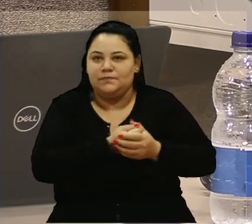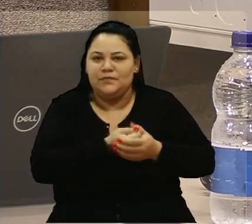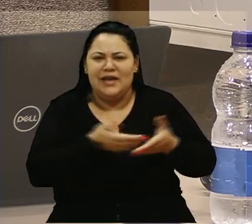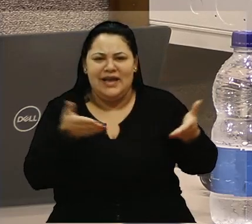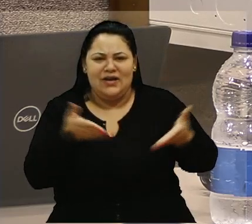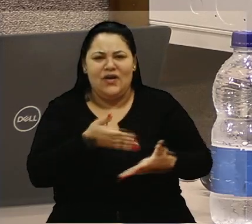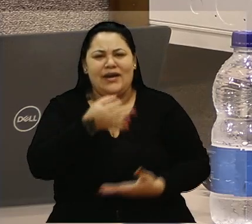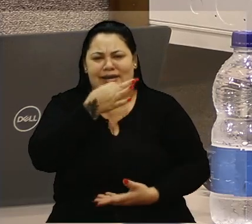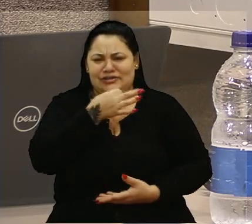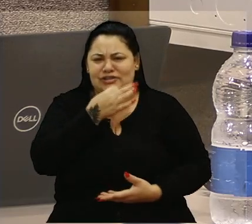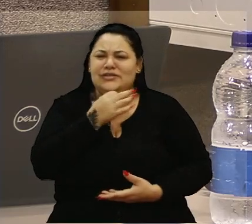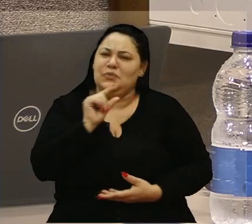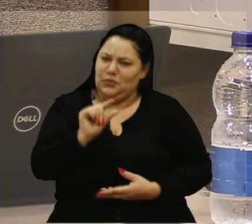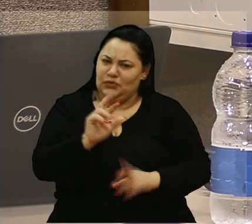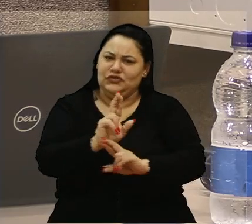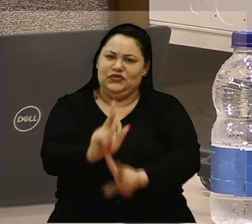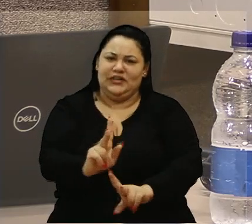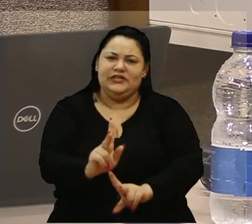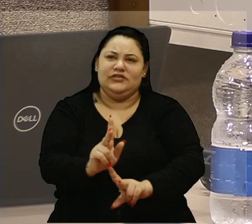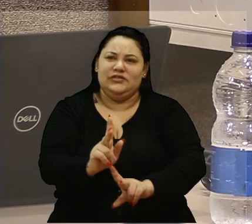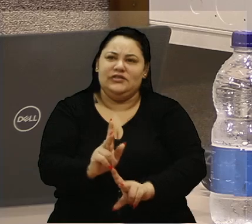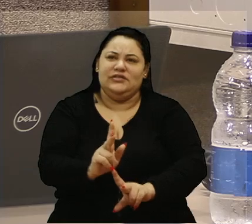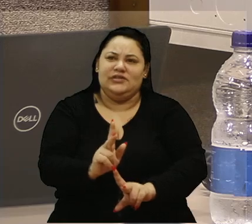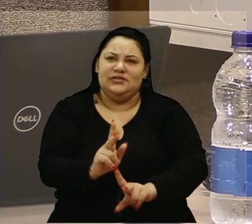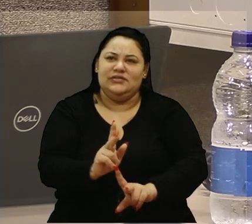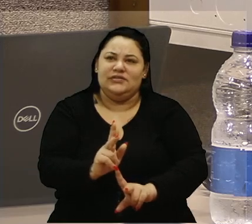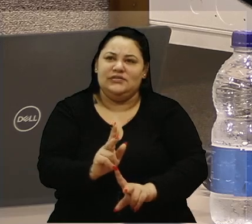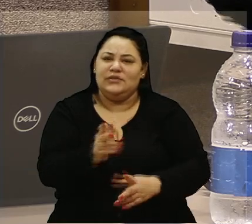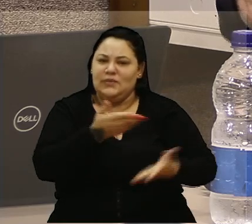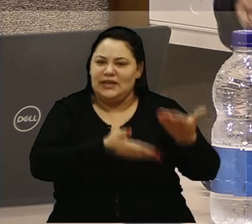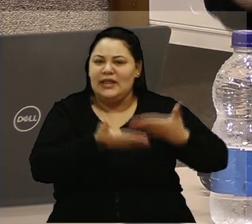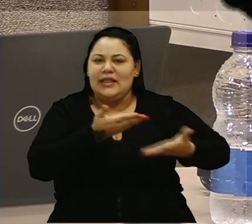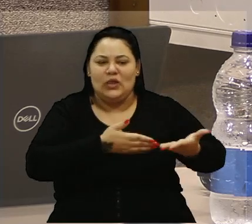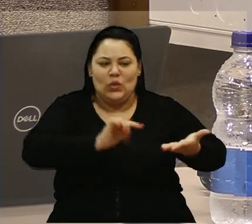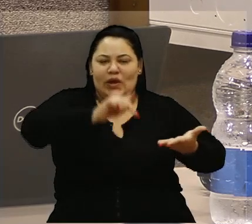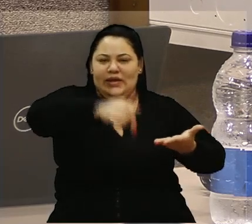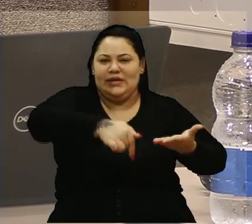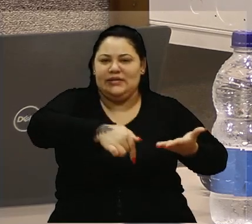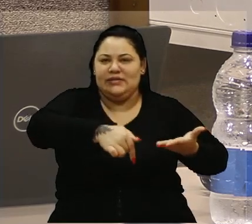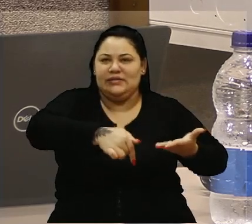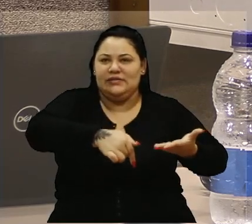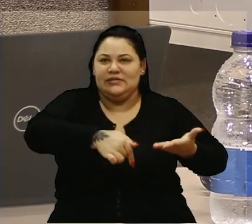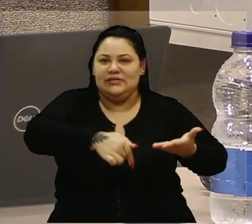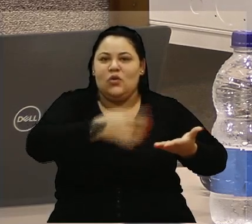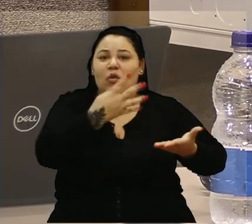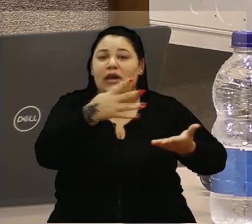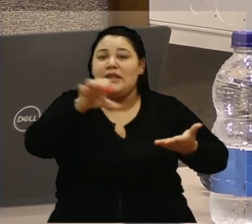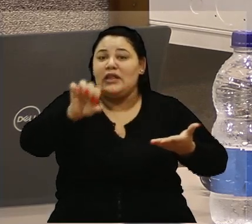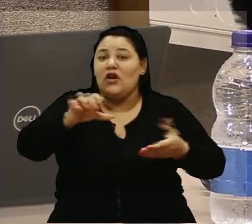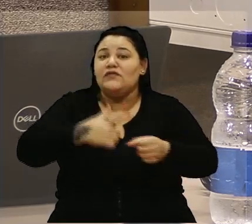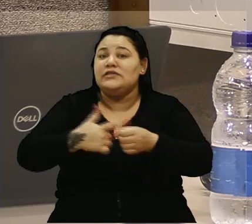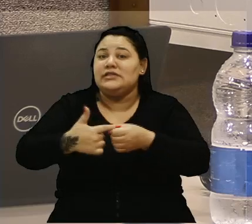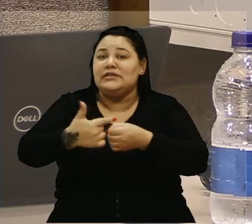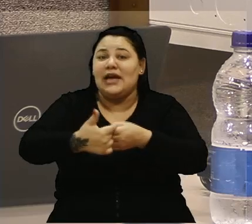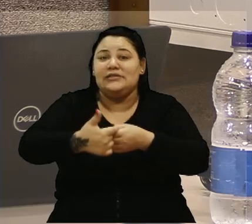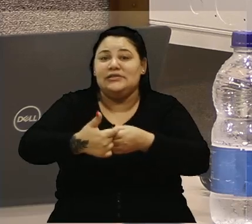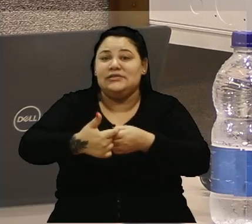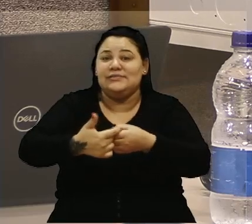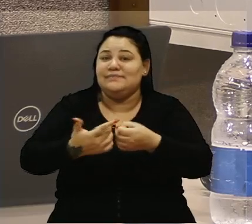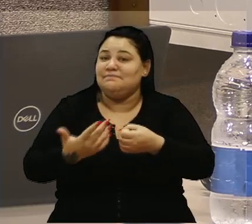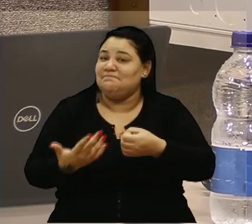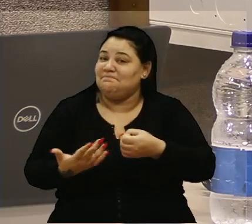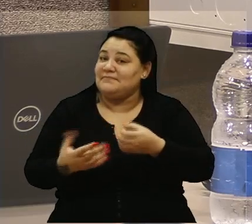Caxias é um pouco diferente, né? Vamos pegar, estamos atendendo aqui 49 cidades. Não é assim,